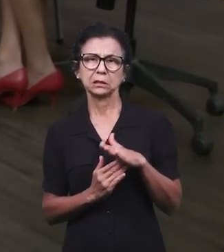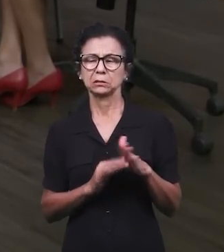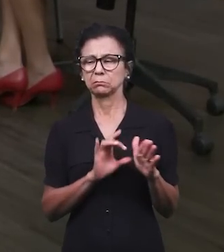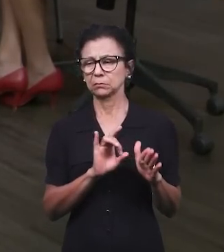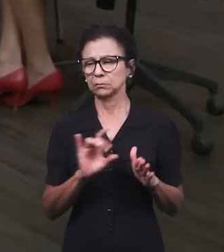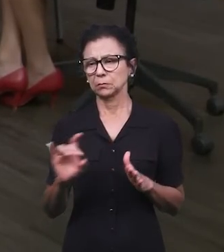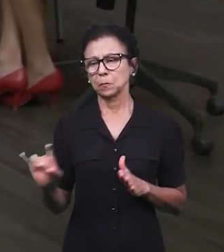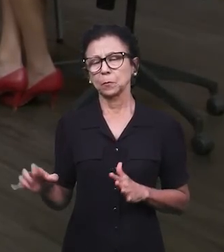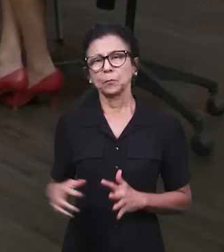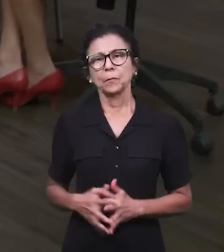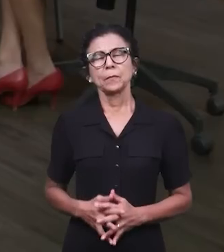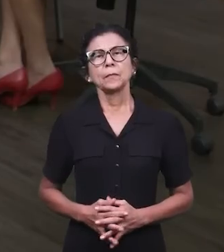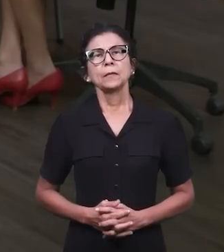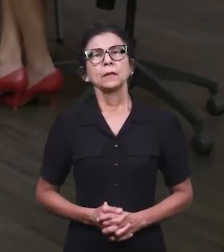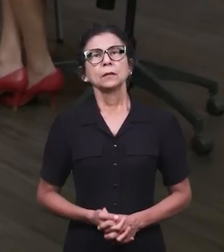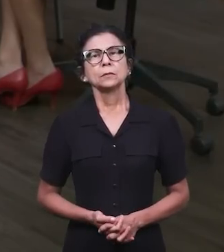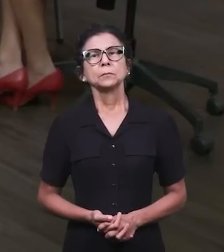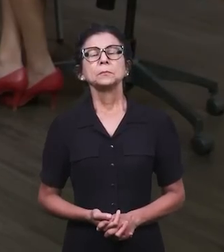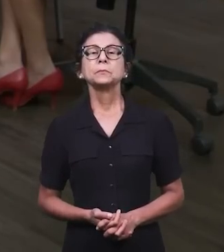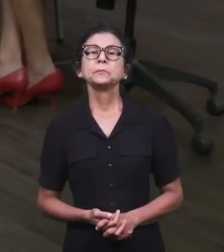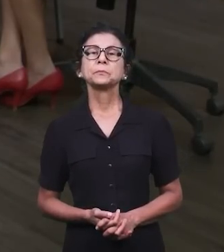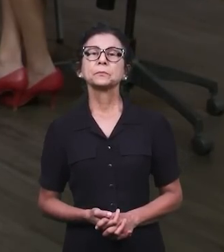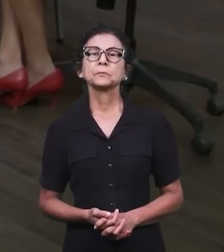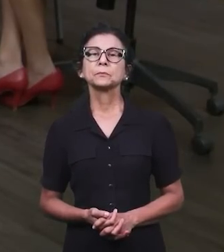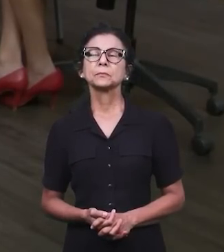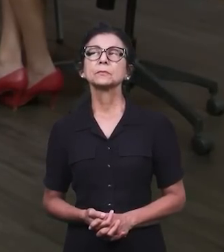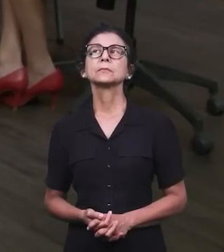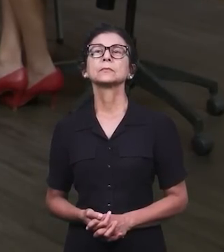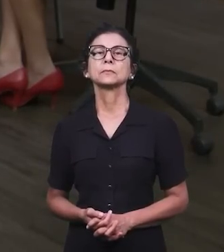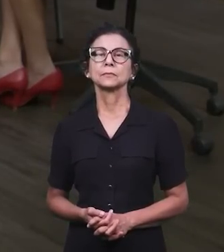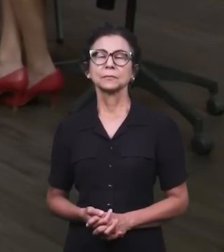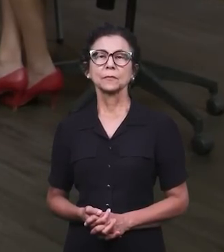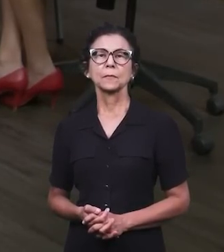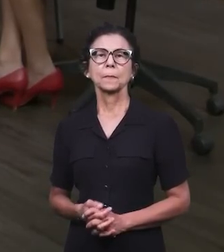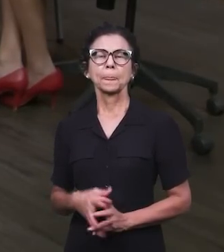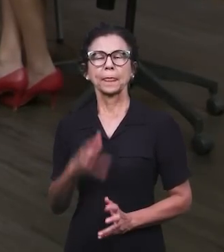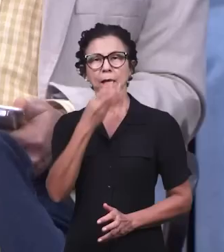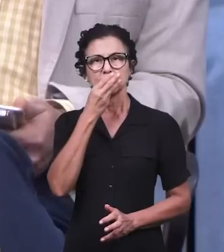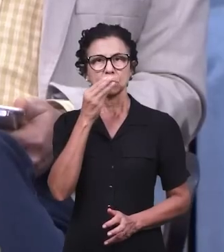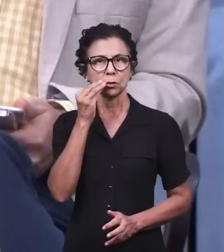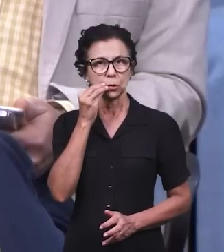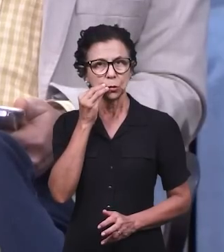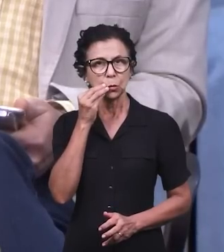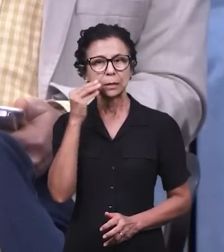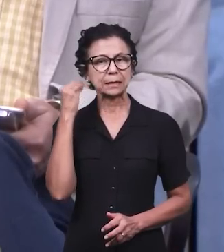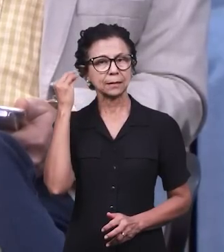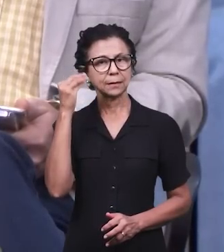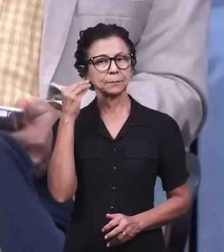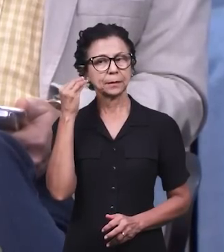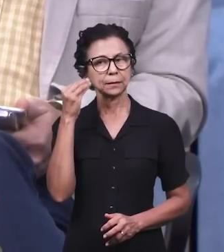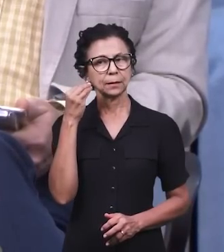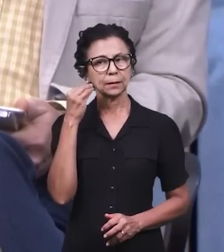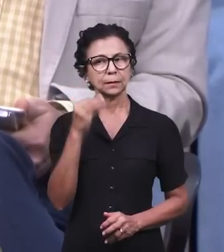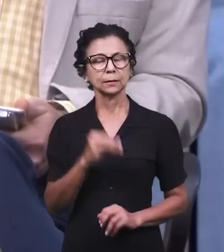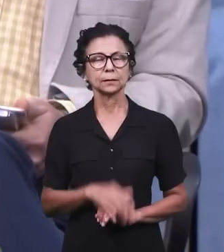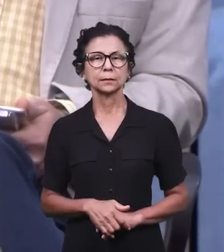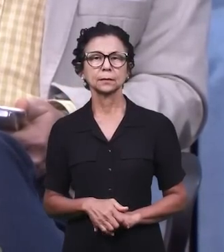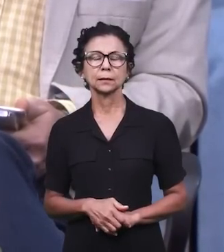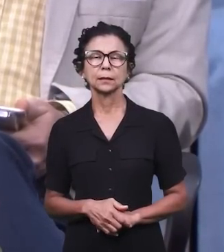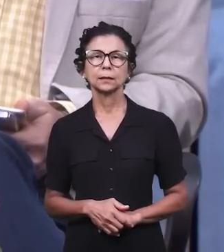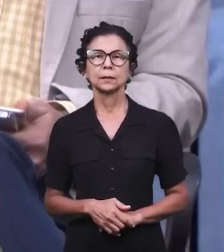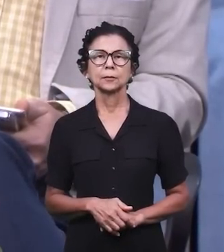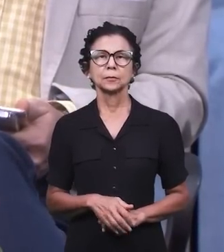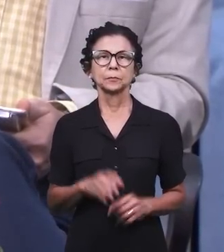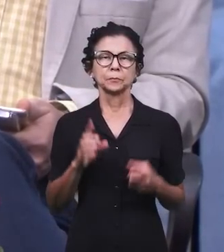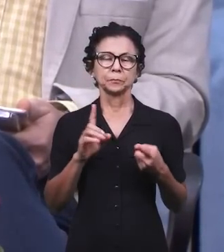tudo mais, e de fato, né, a nossa experiência de jejum, ela é maravilhosa,